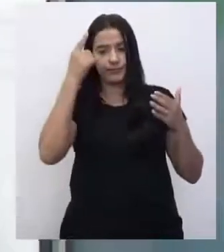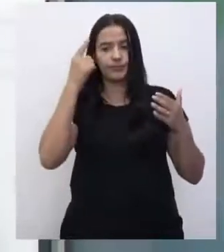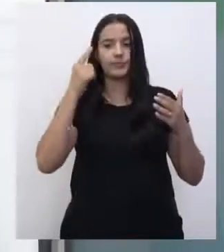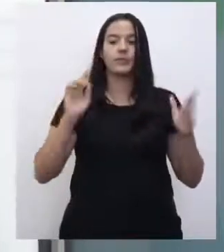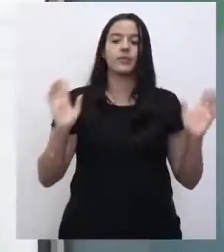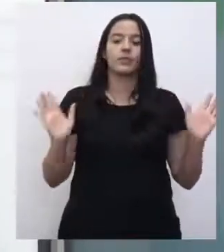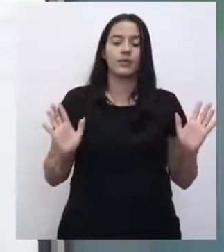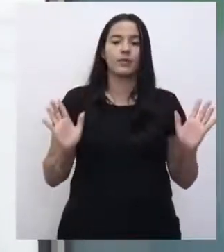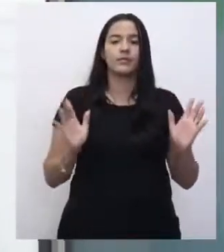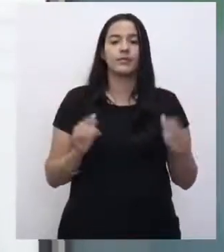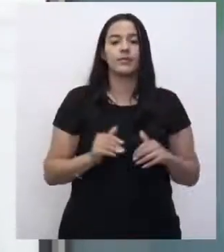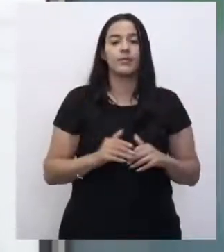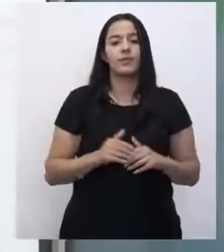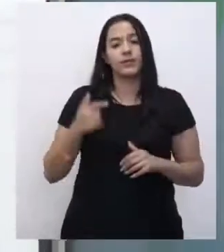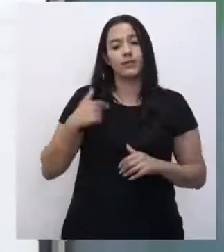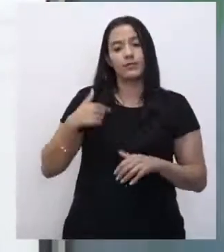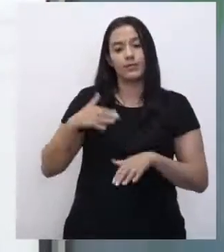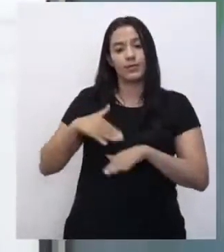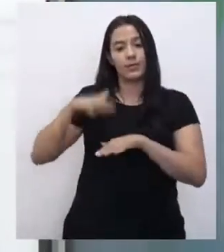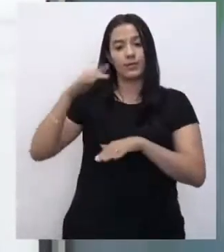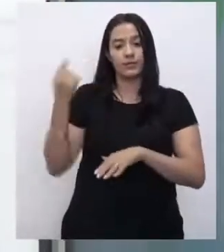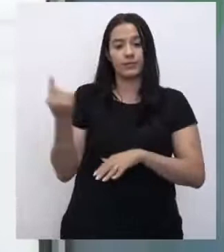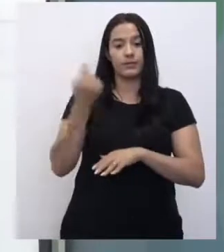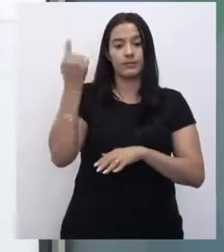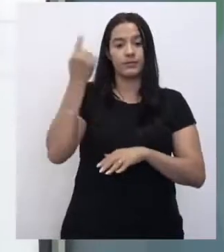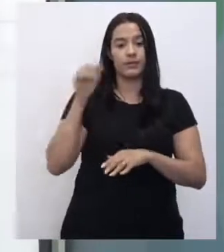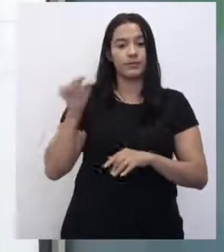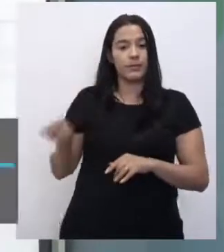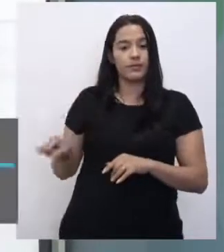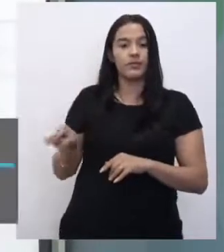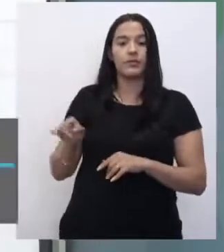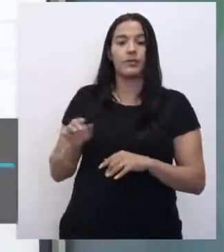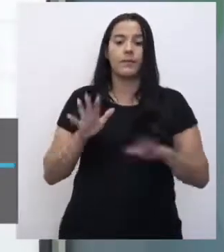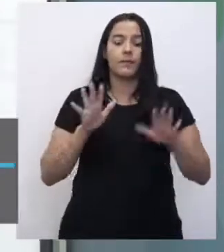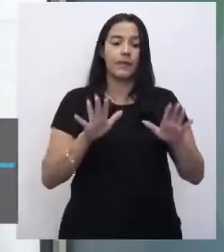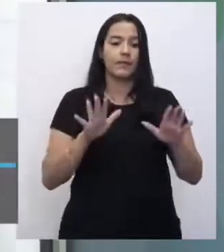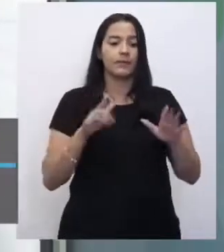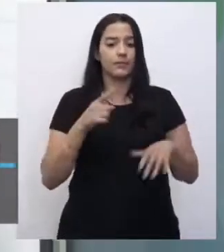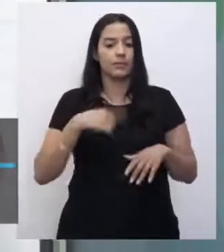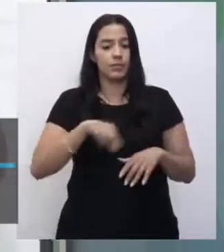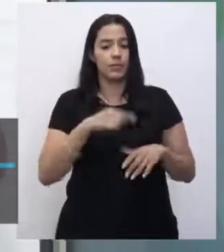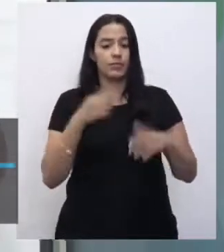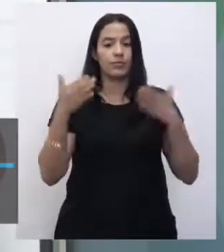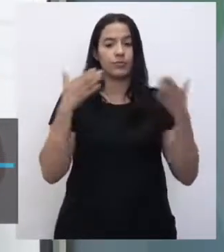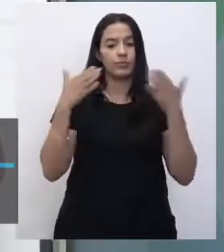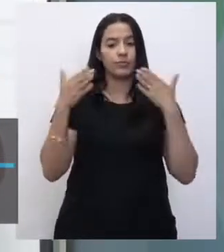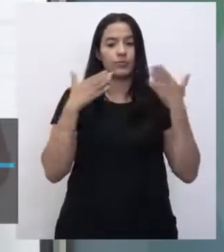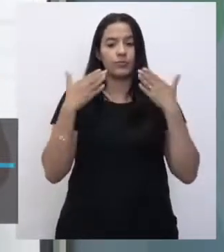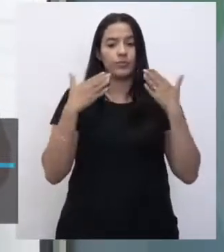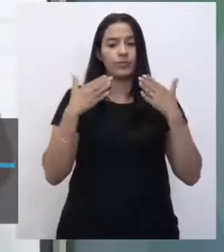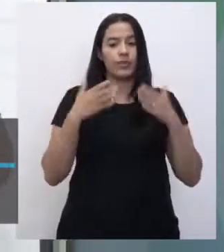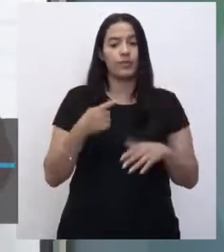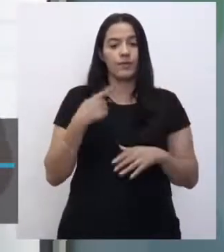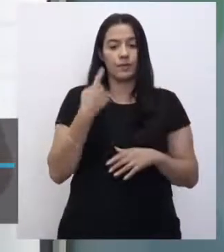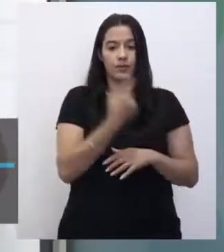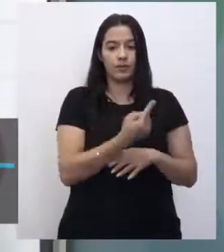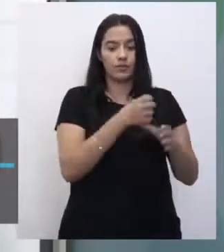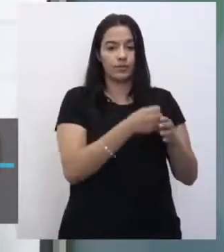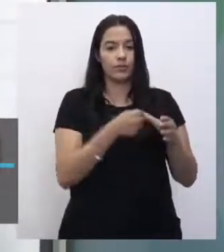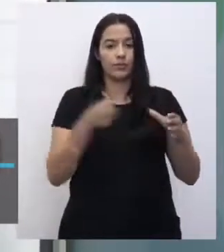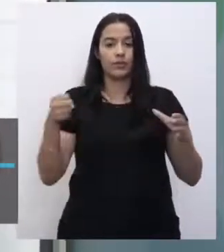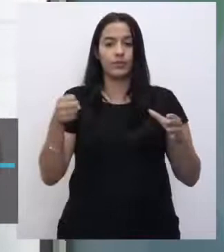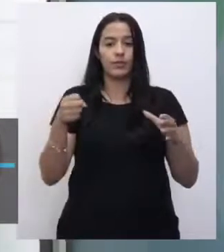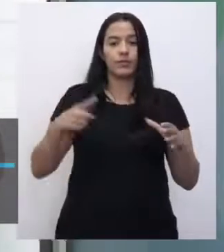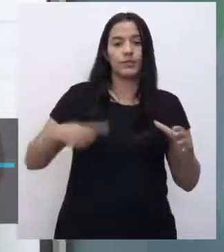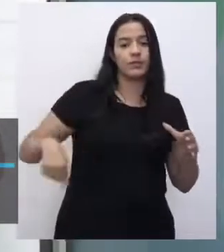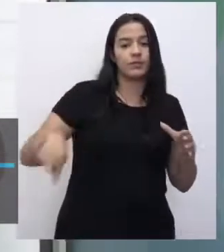than Antônia. Eu sou mais alto que a Antônia, ok? Mas, se a gente está falando do superlativo, daí eu pego um do grupo. Aqui nesta sala,